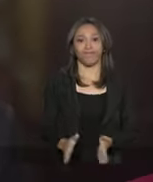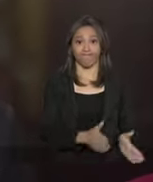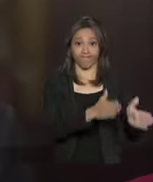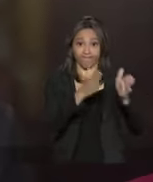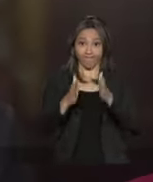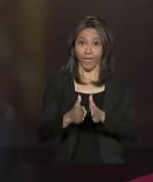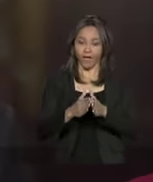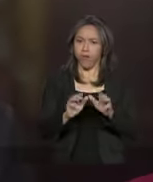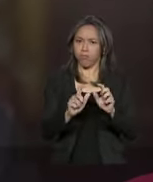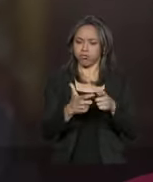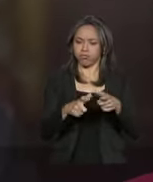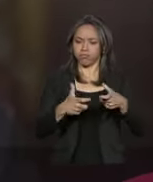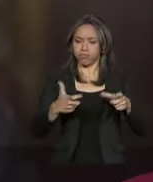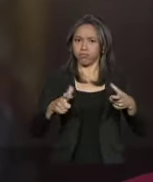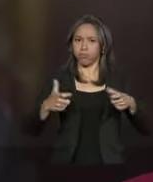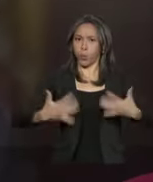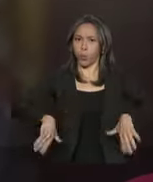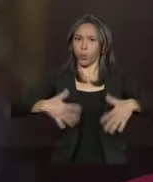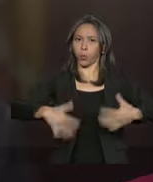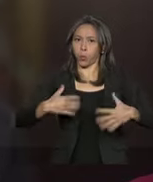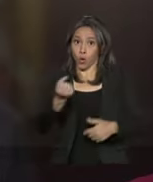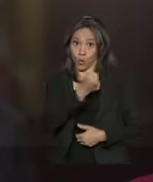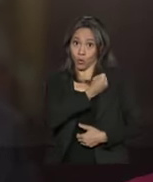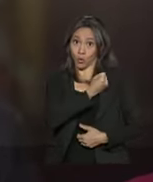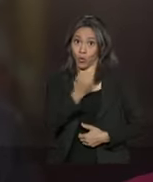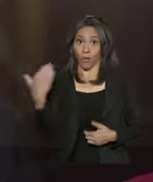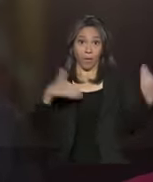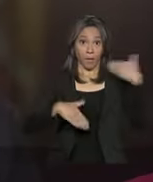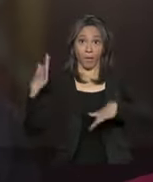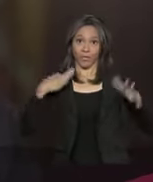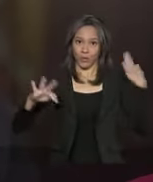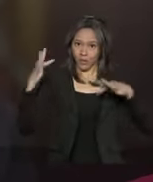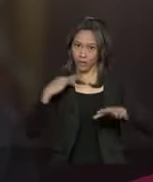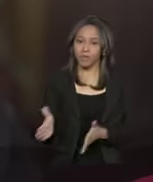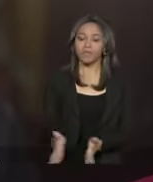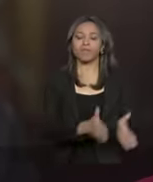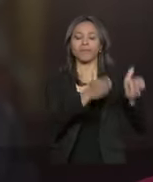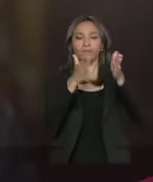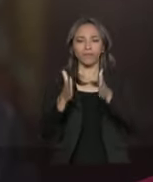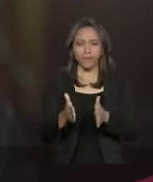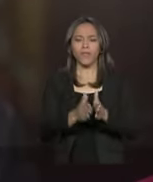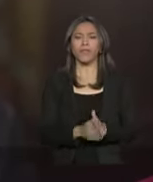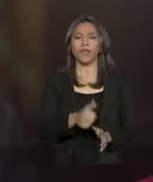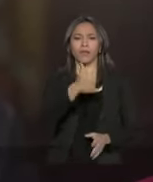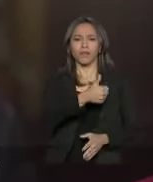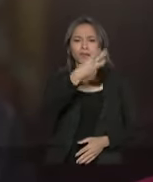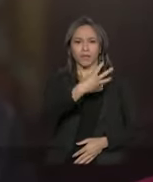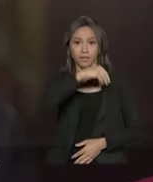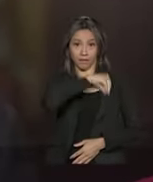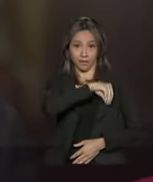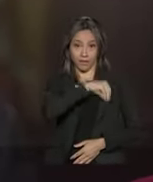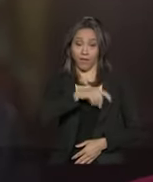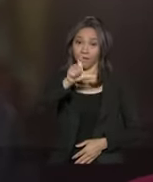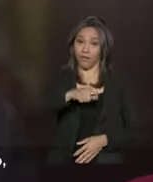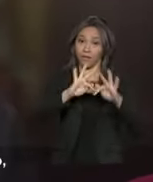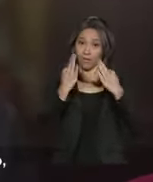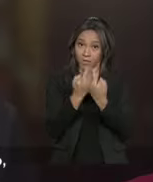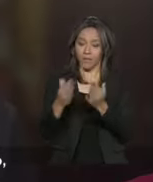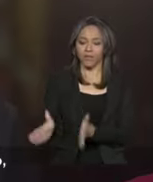o aumento significativo no número de turistas o 13º salário do bolsa família